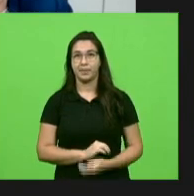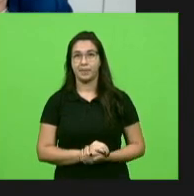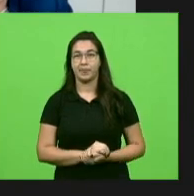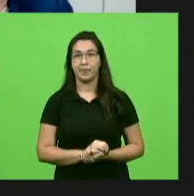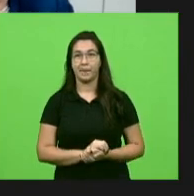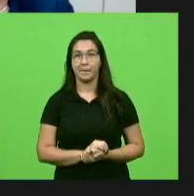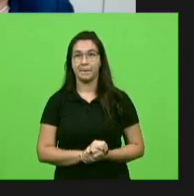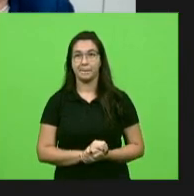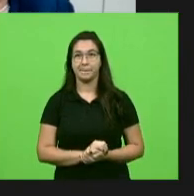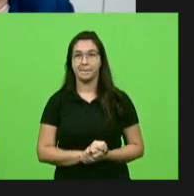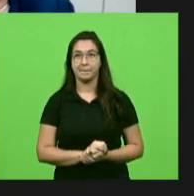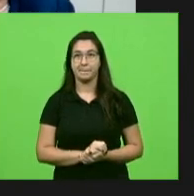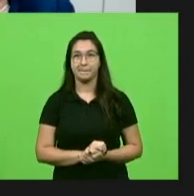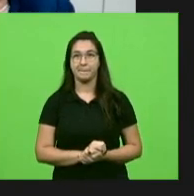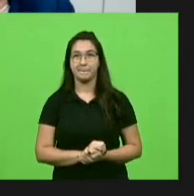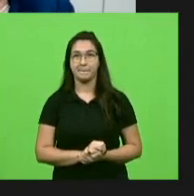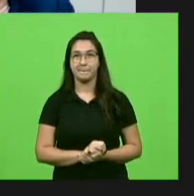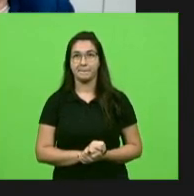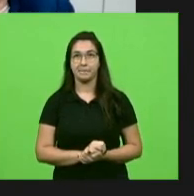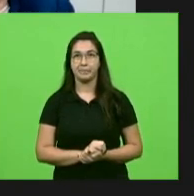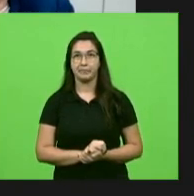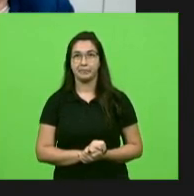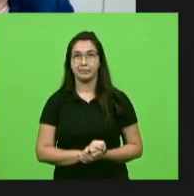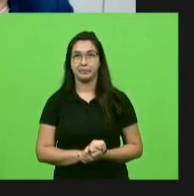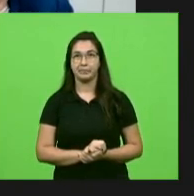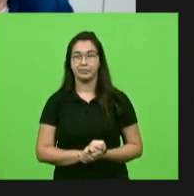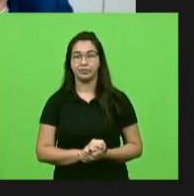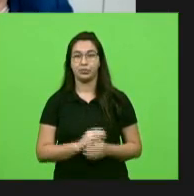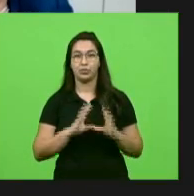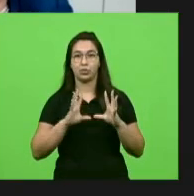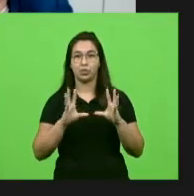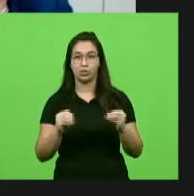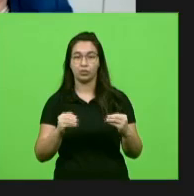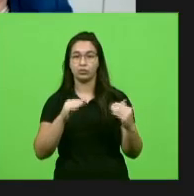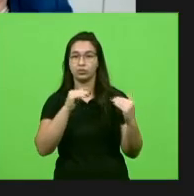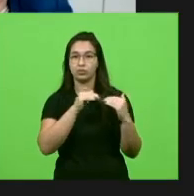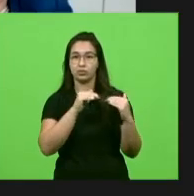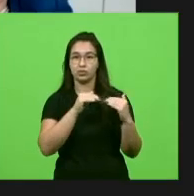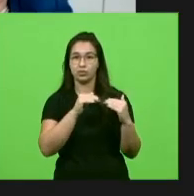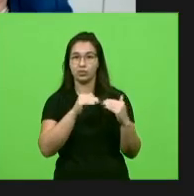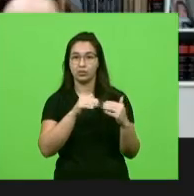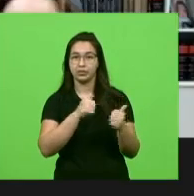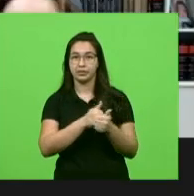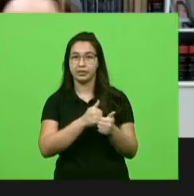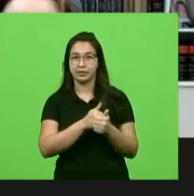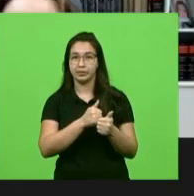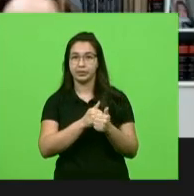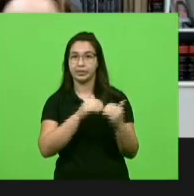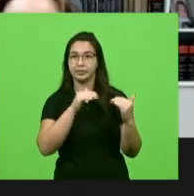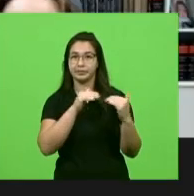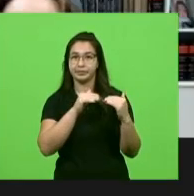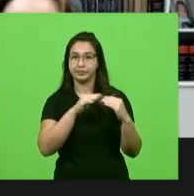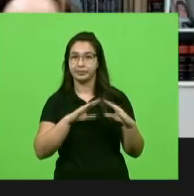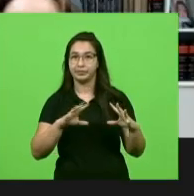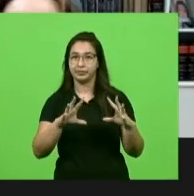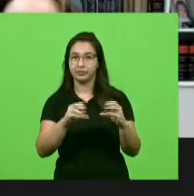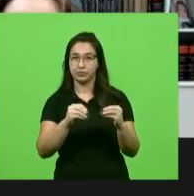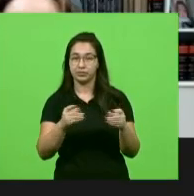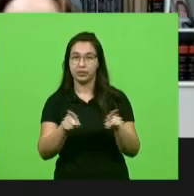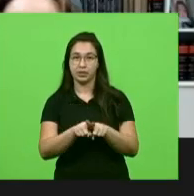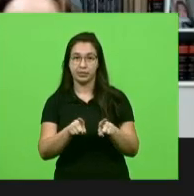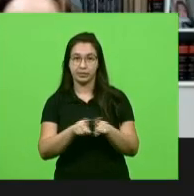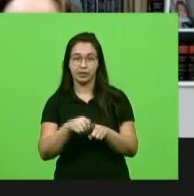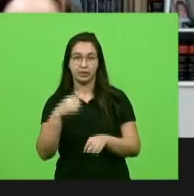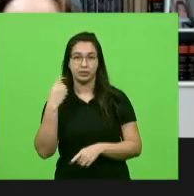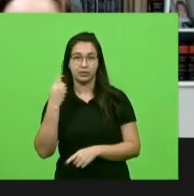está ok. Portanto, estando todos de acordo, tribunal por unanimidade e os advogados que